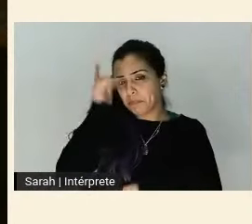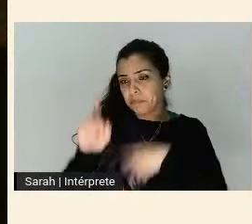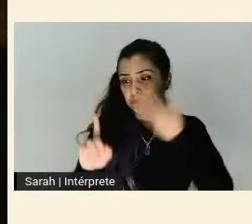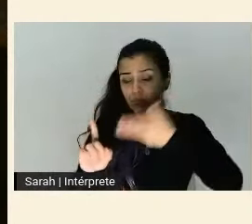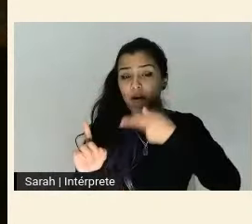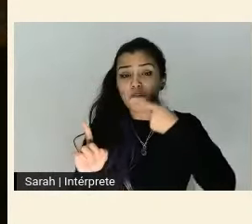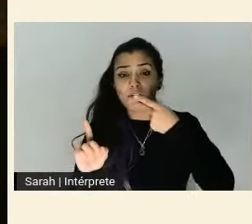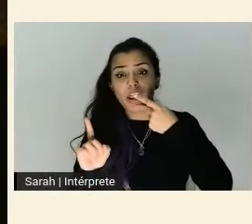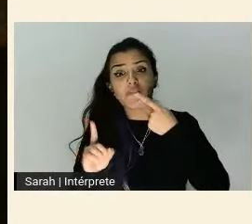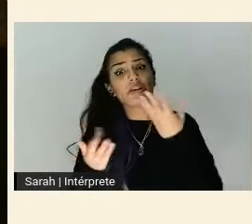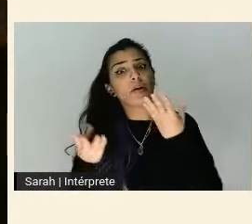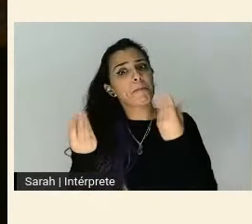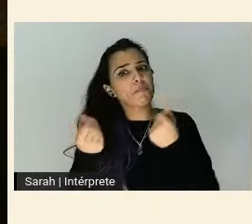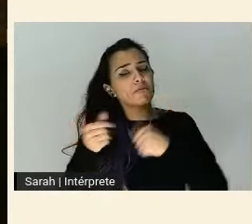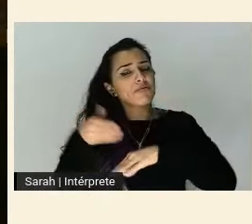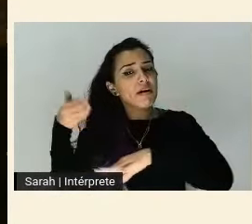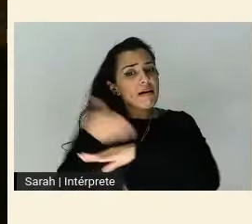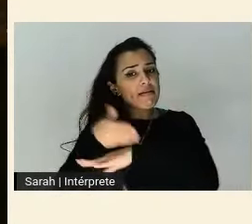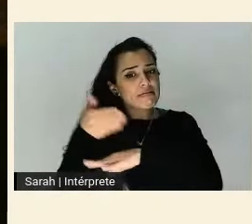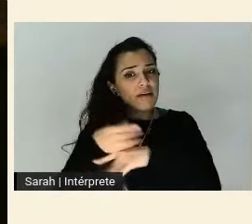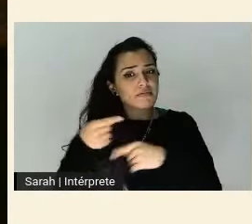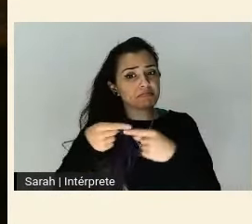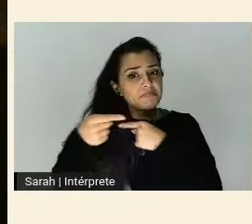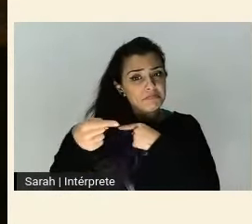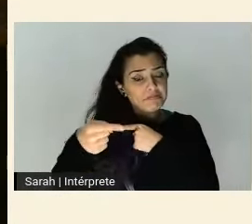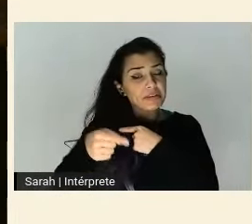de Arte Moderna e nem em São Paulo eu estava.